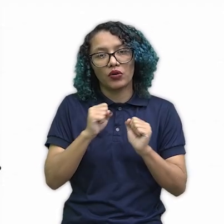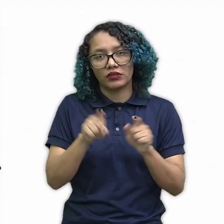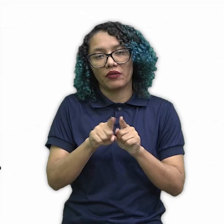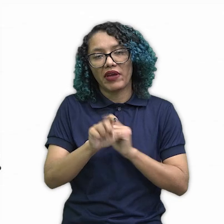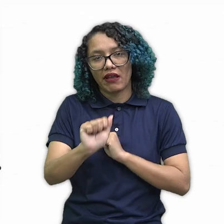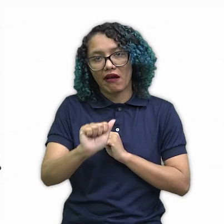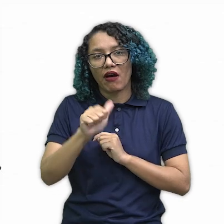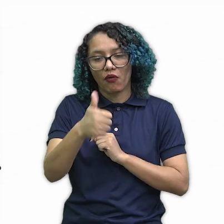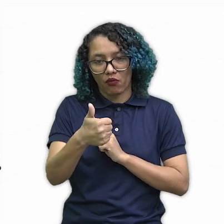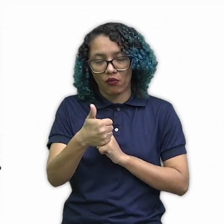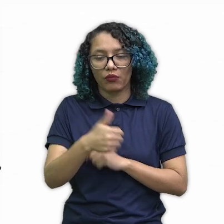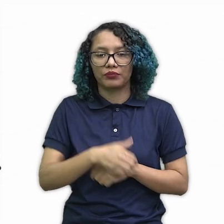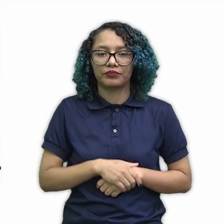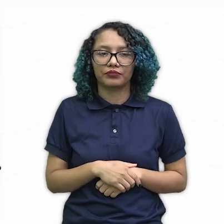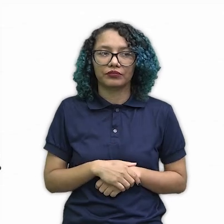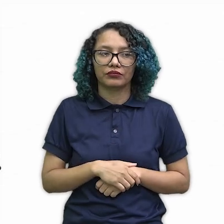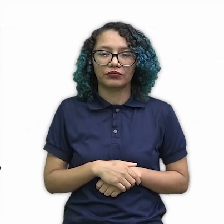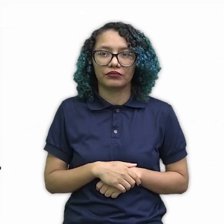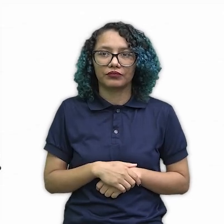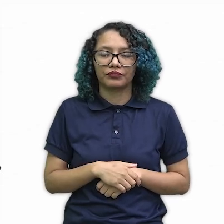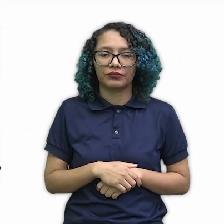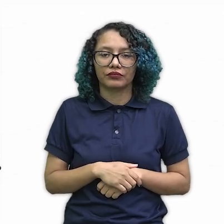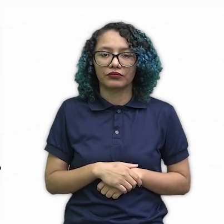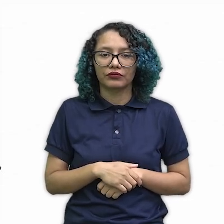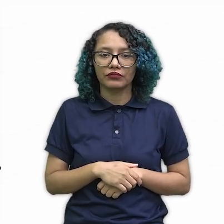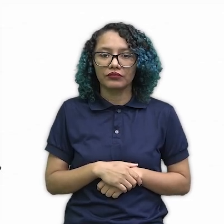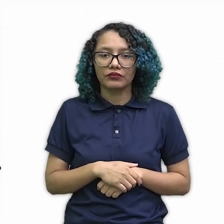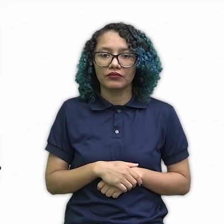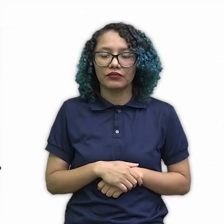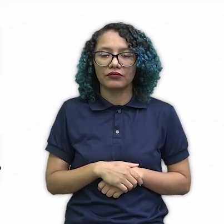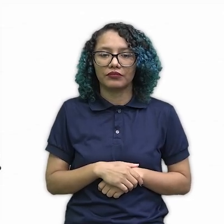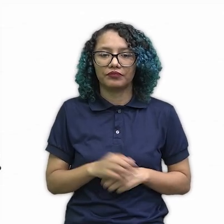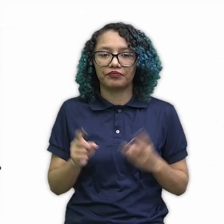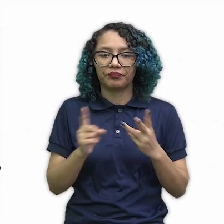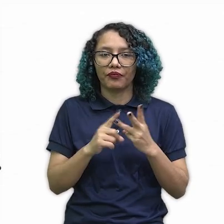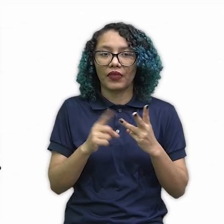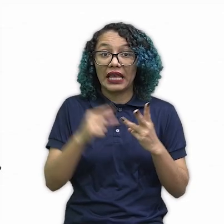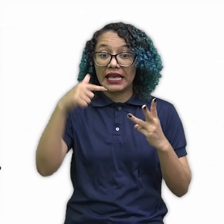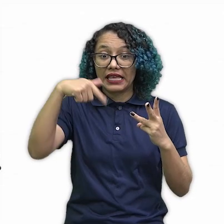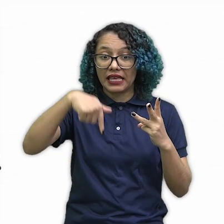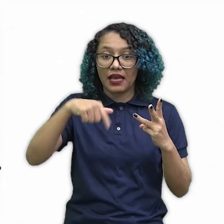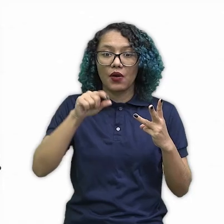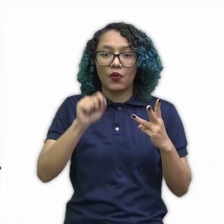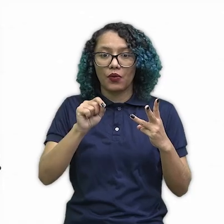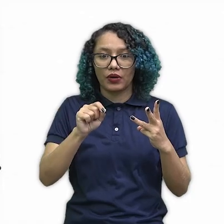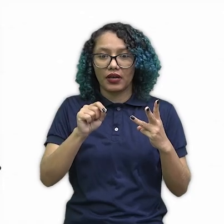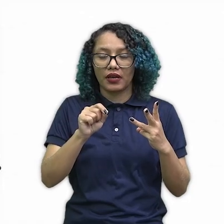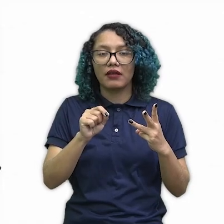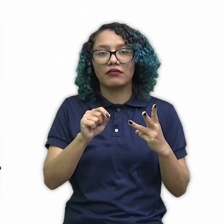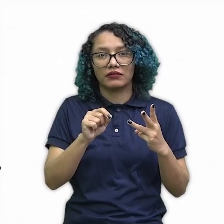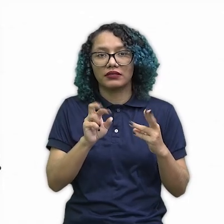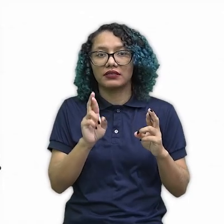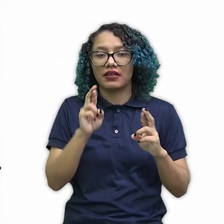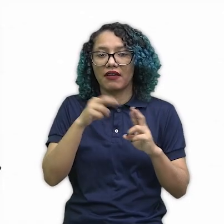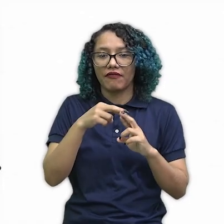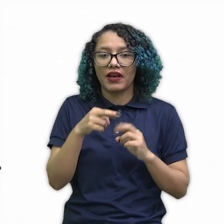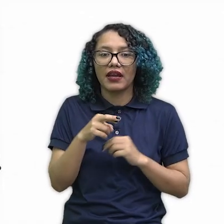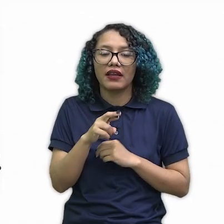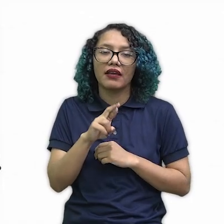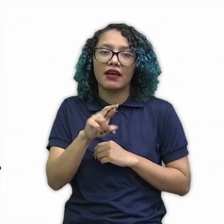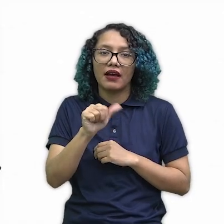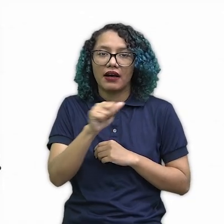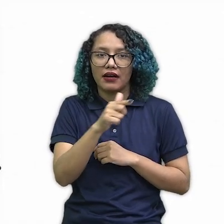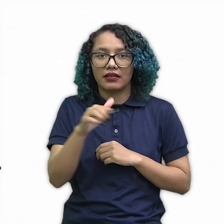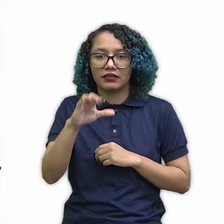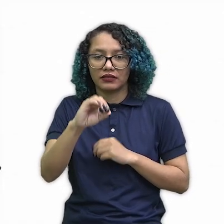Para a gente se orientar, é o primeiro termo. Q é a razão da PG, tá bom? Até um dia desse a